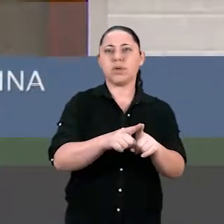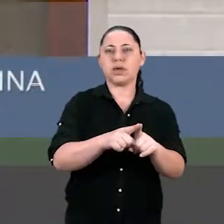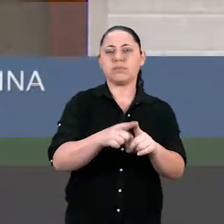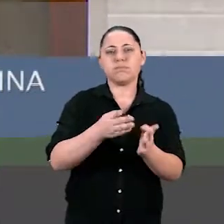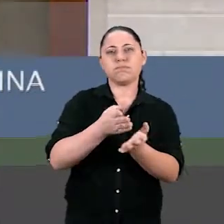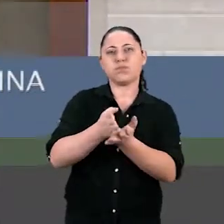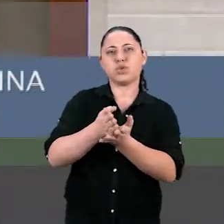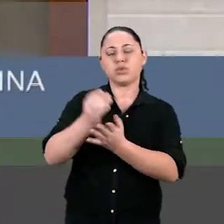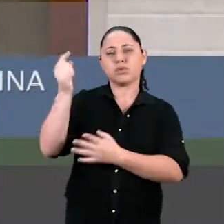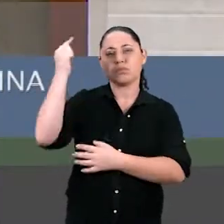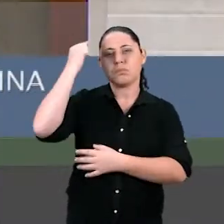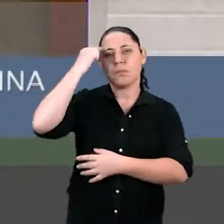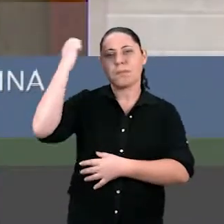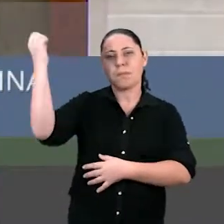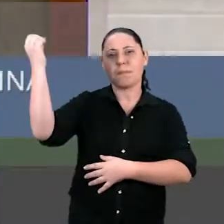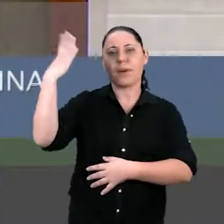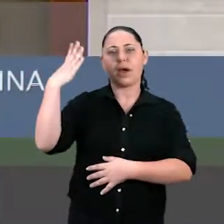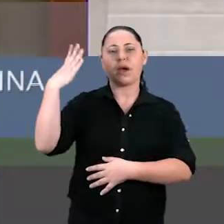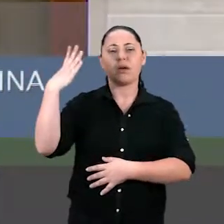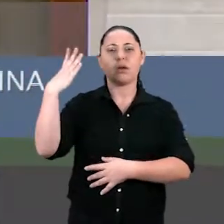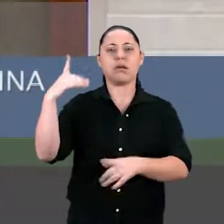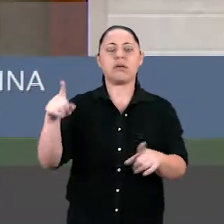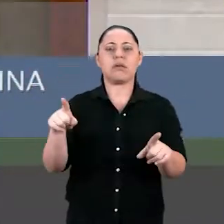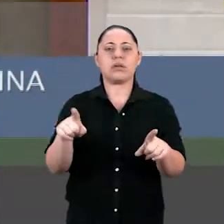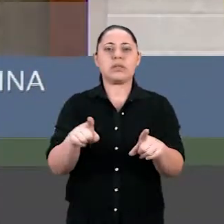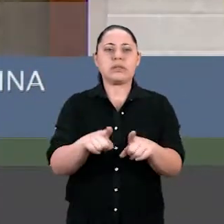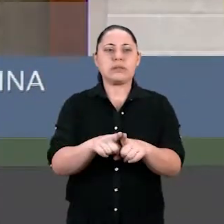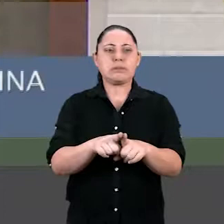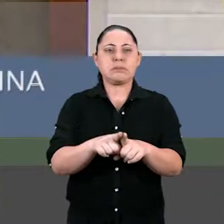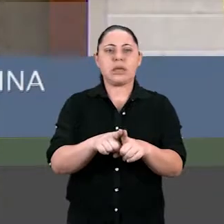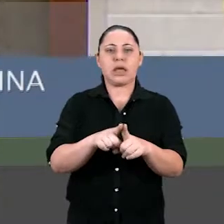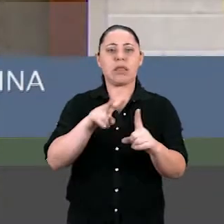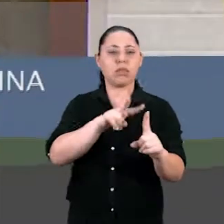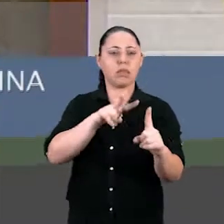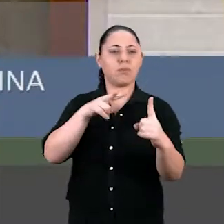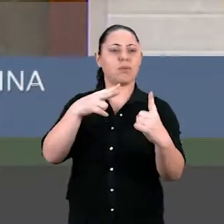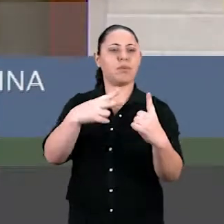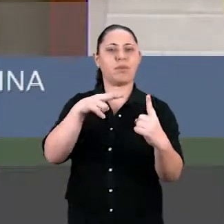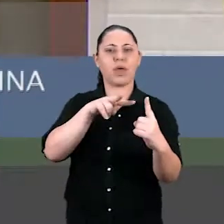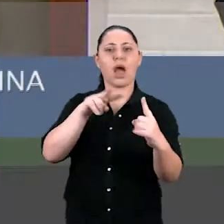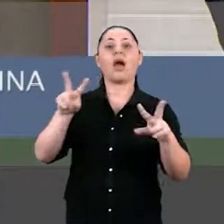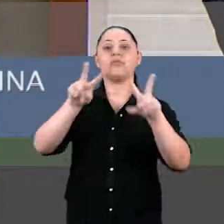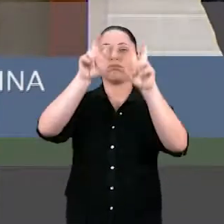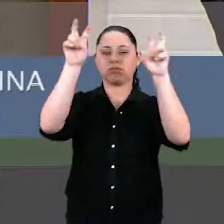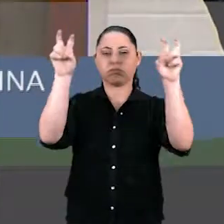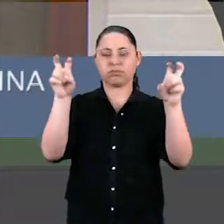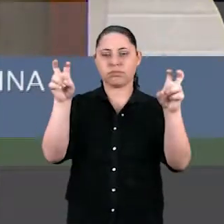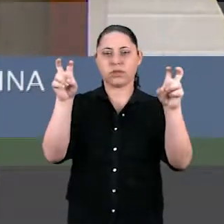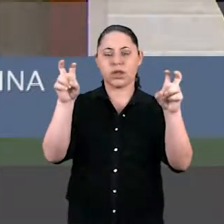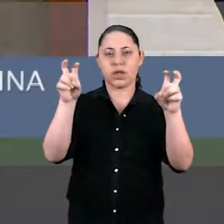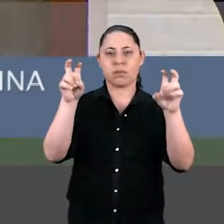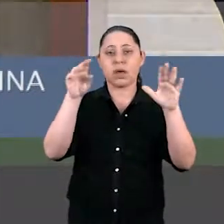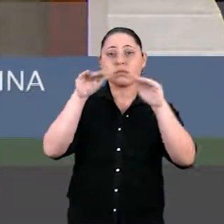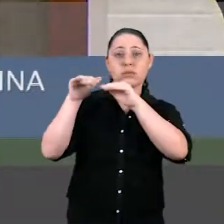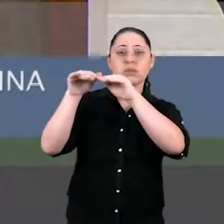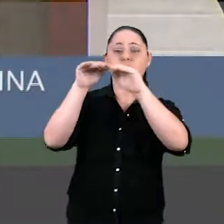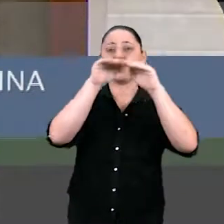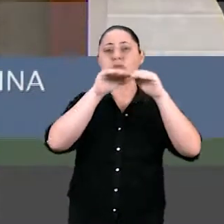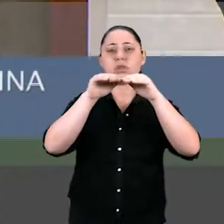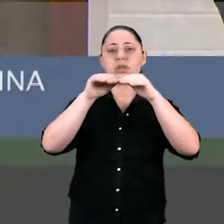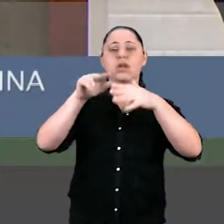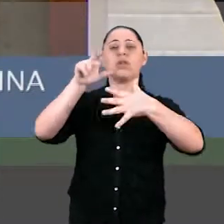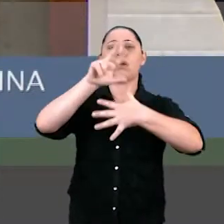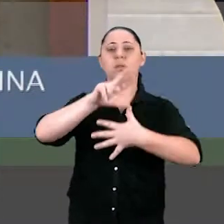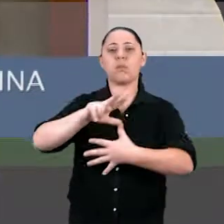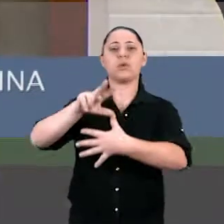iluminista, né? E exatamente nessa perspectiva é que um tema como esse, democracia na América